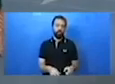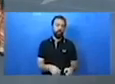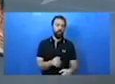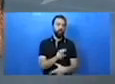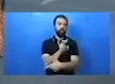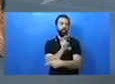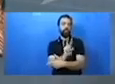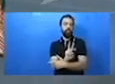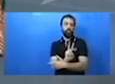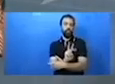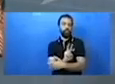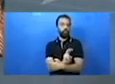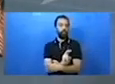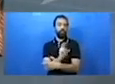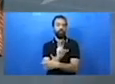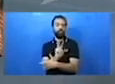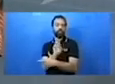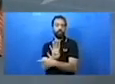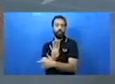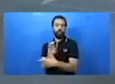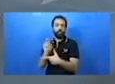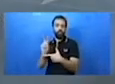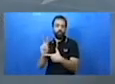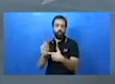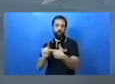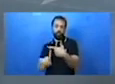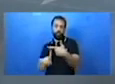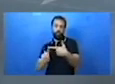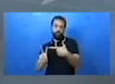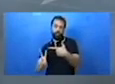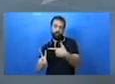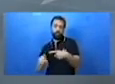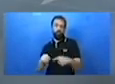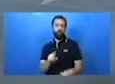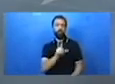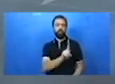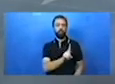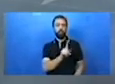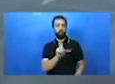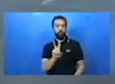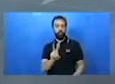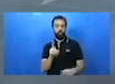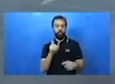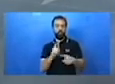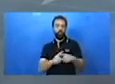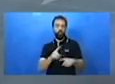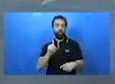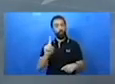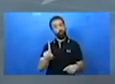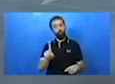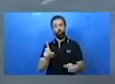um total de 12 palitos. Dividi por 2 e peguei